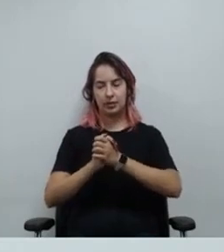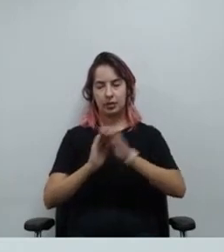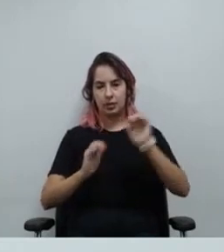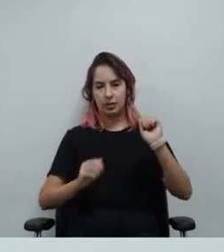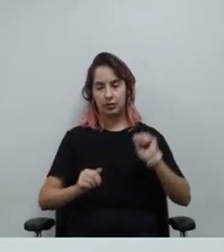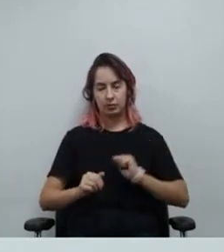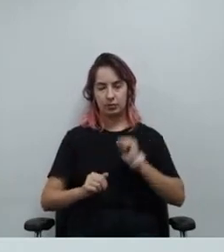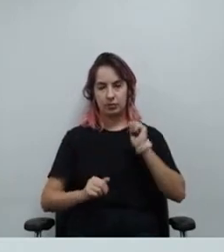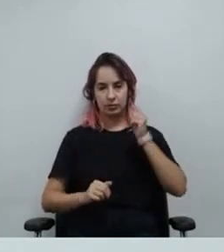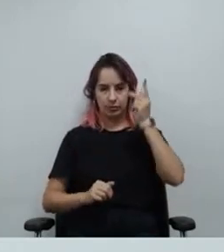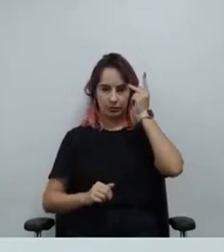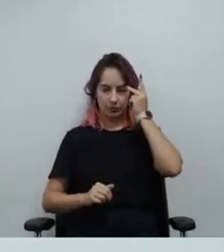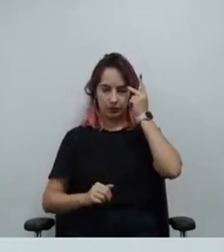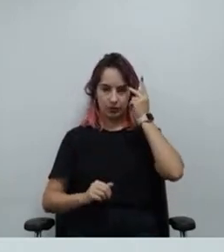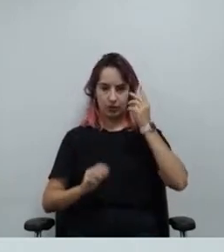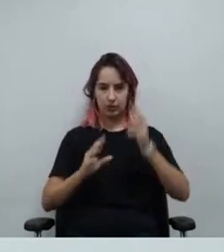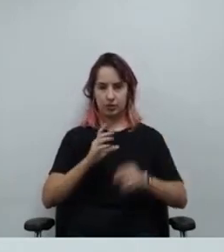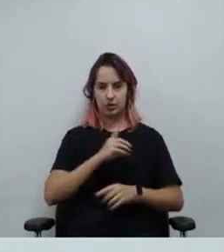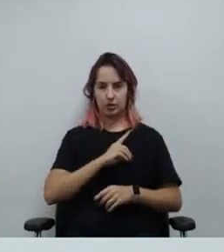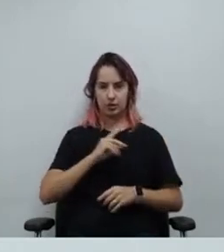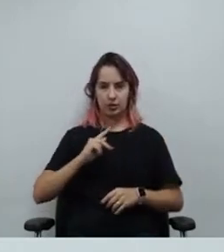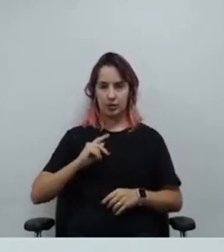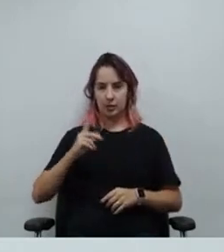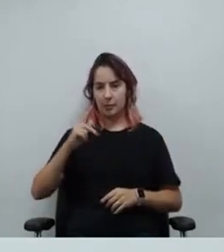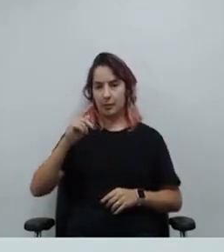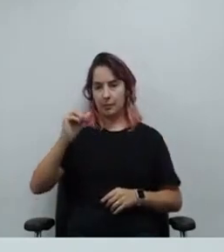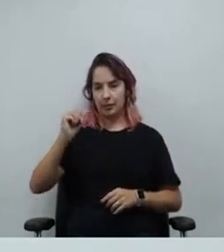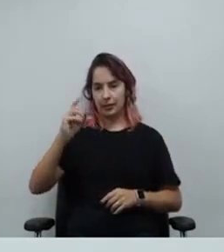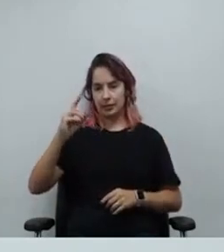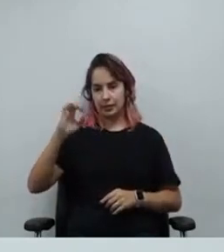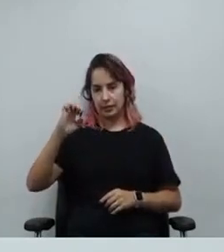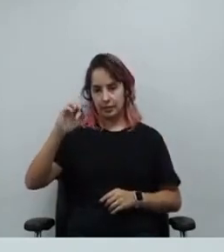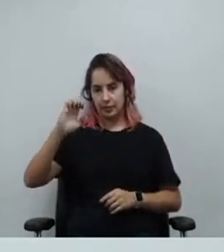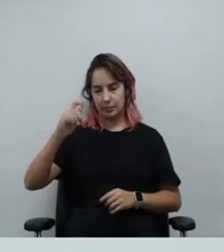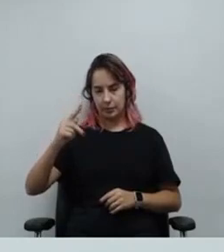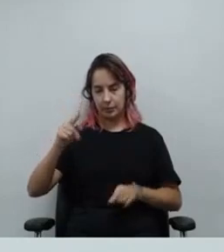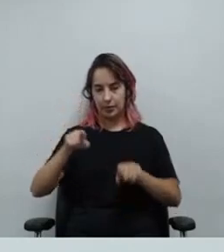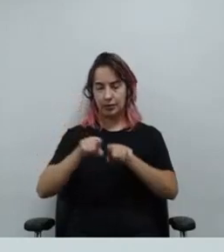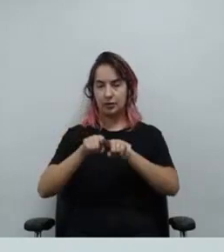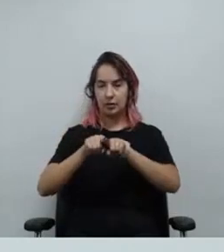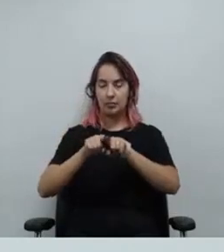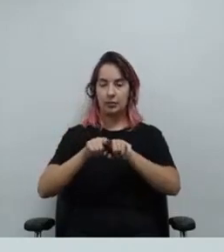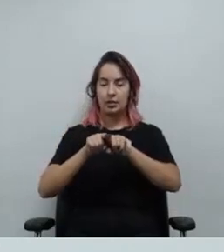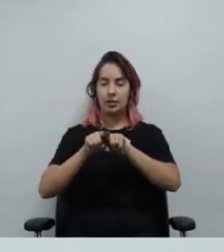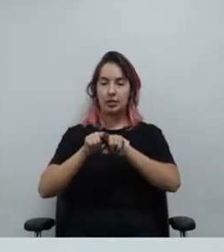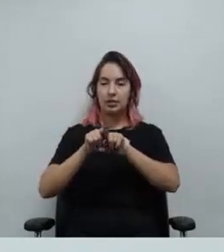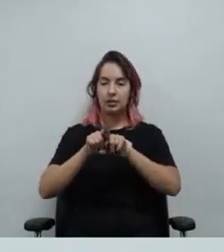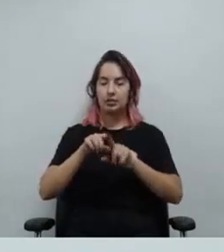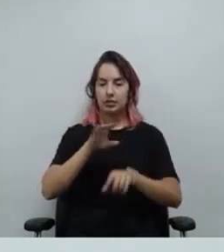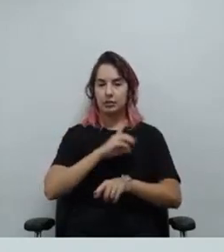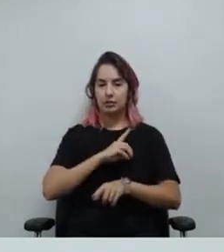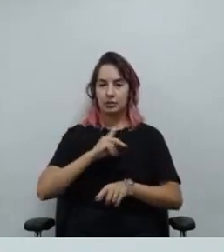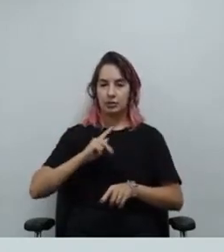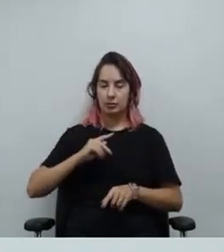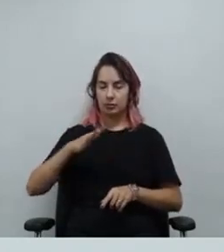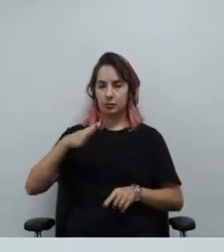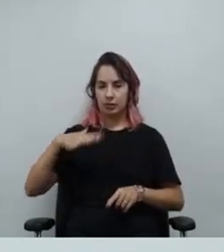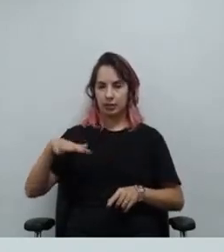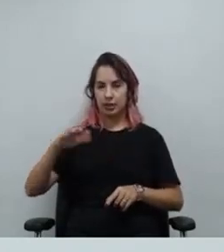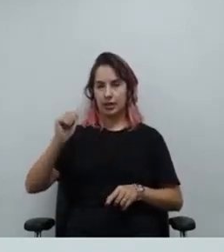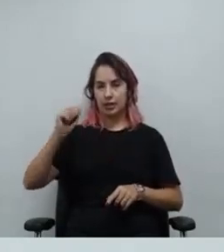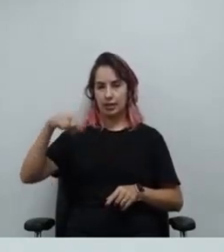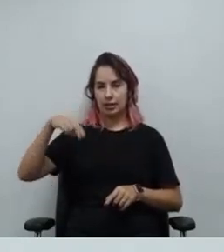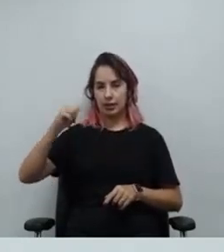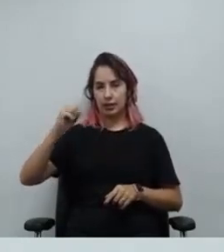Associação Paulista de Defensores e Defensoras Públicas, a PADEP, também a Defensoria Geral, Defensoria Pública Geral, e a